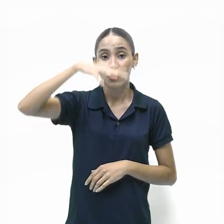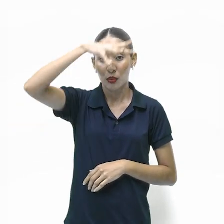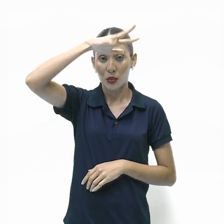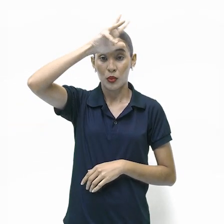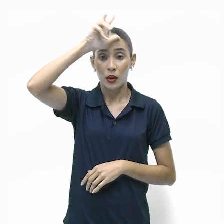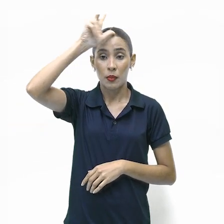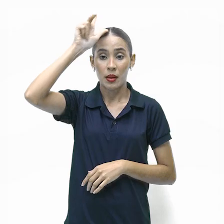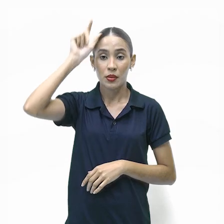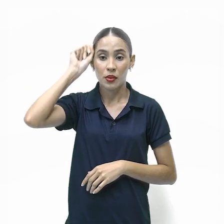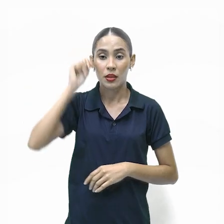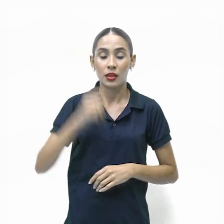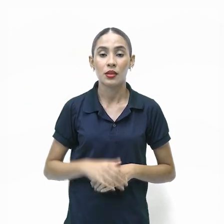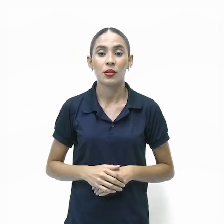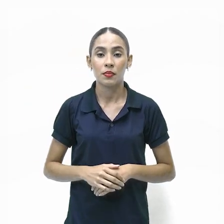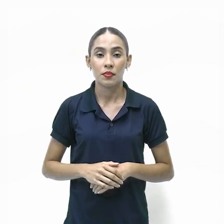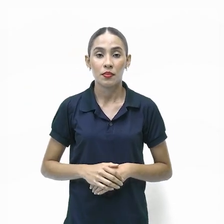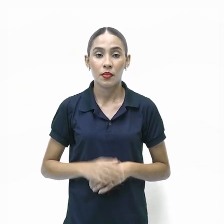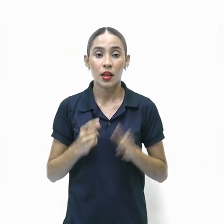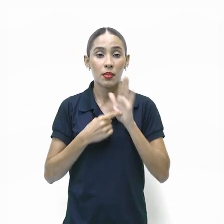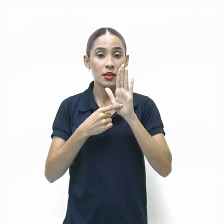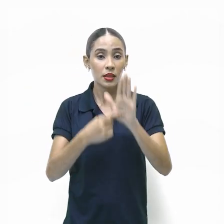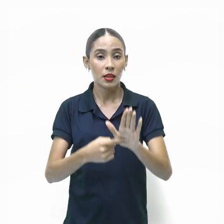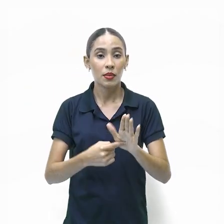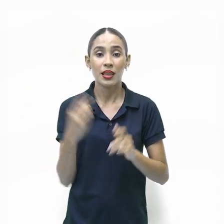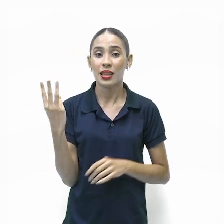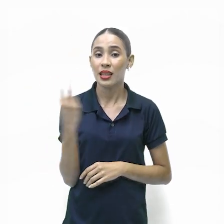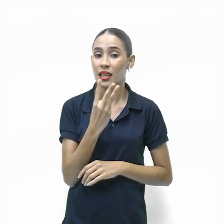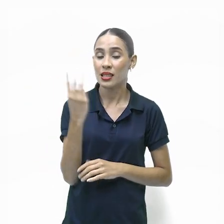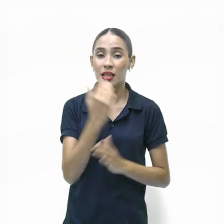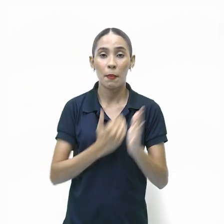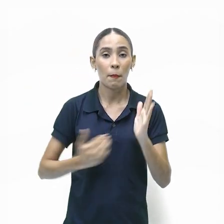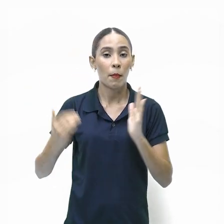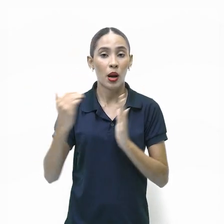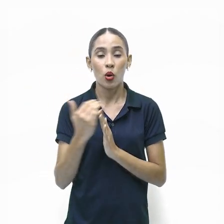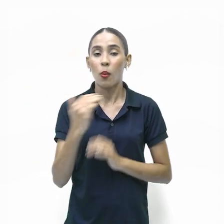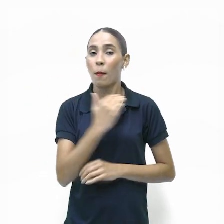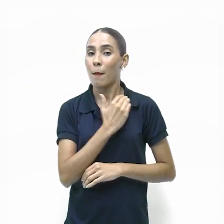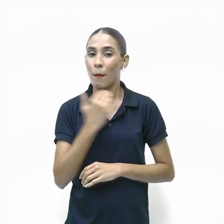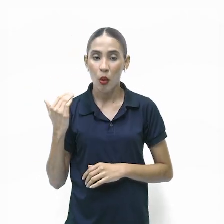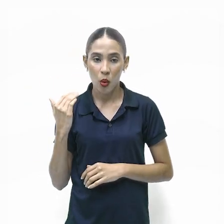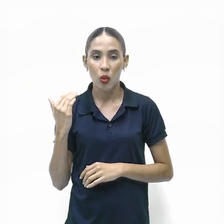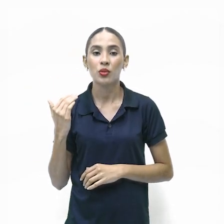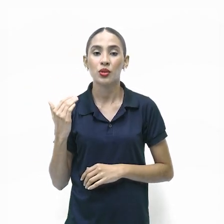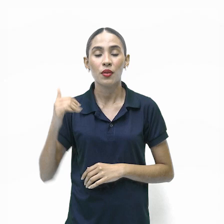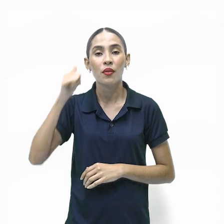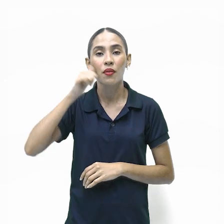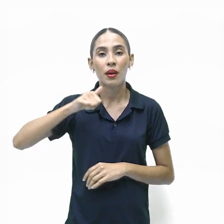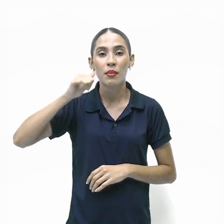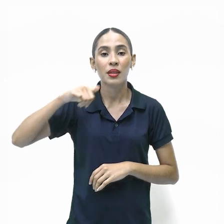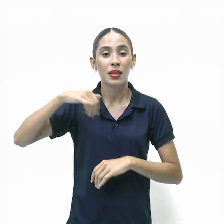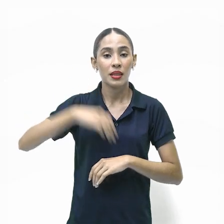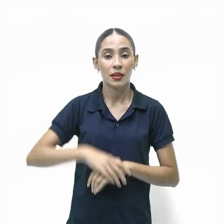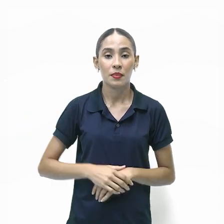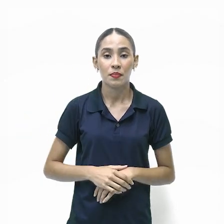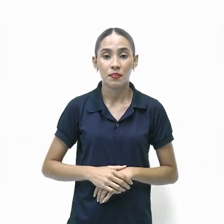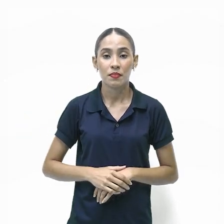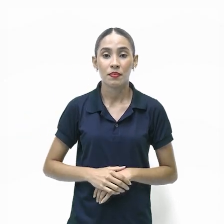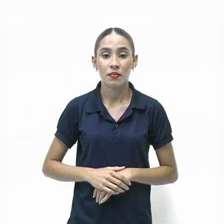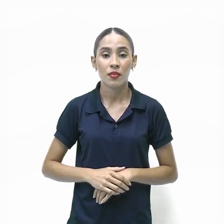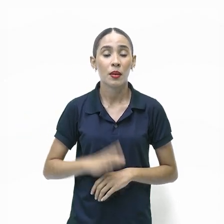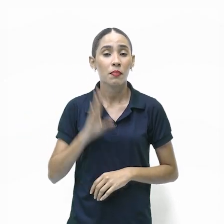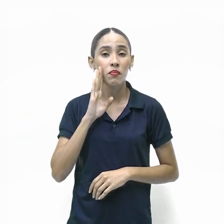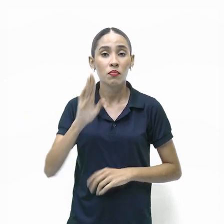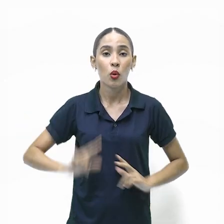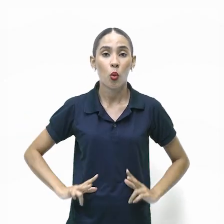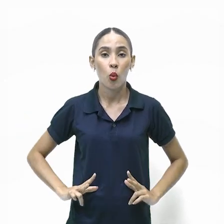Amazonas. Aqui a gente trouxe, né, que a terceira maior causa de mortes prematuras femininas no país, o